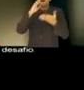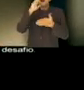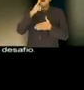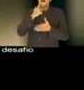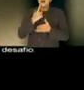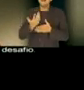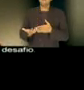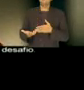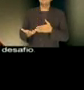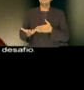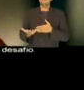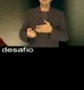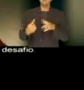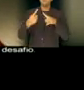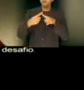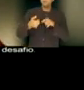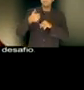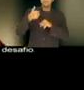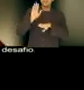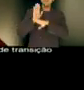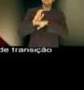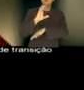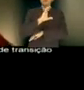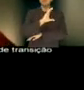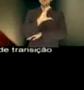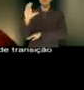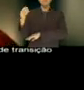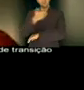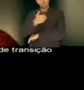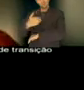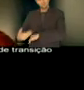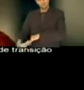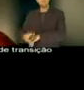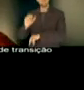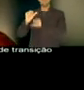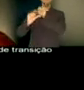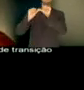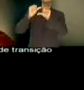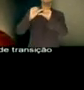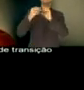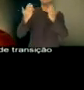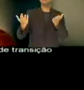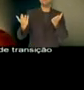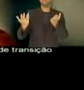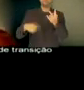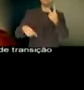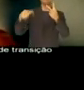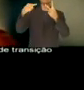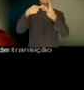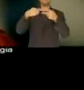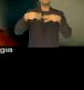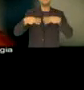sempre uma surpresa e um desafio. Primeiro, ajudar na coordenação do governo de